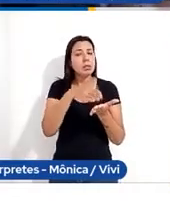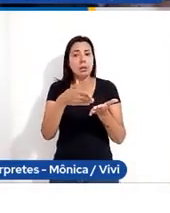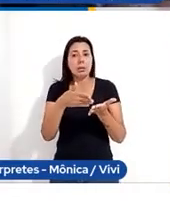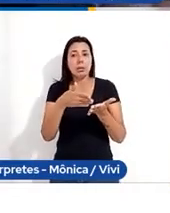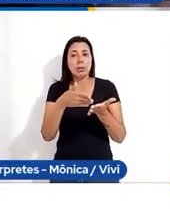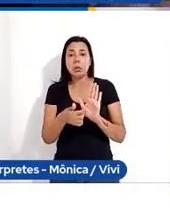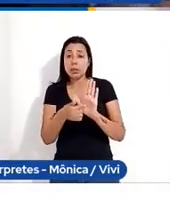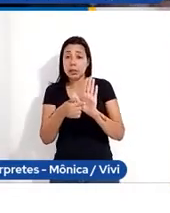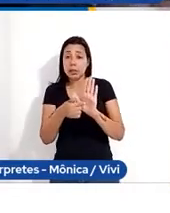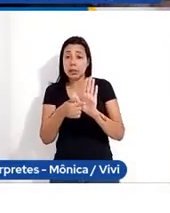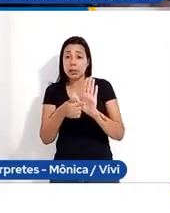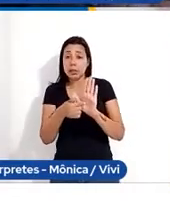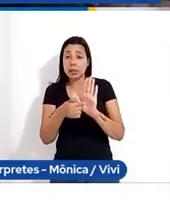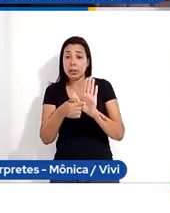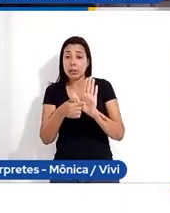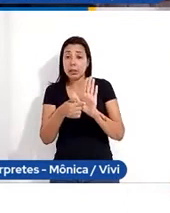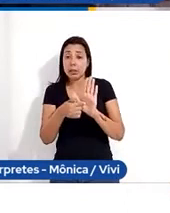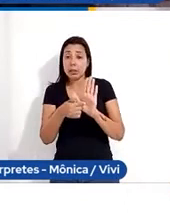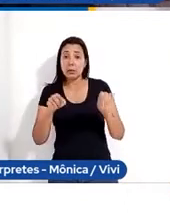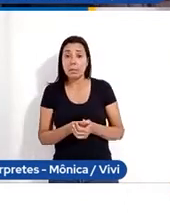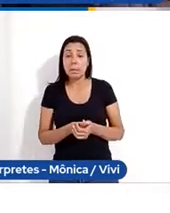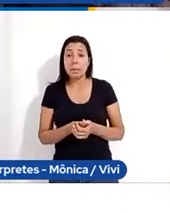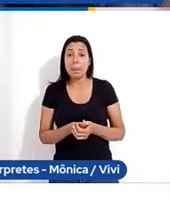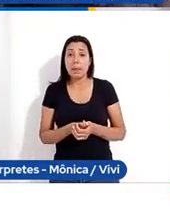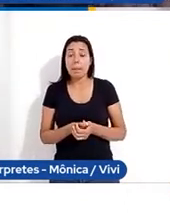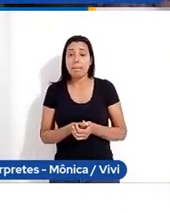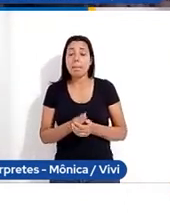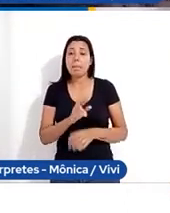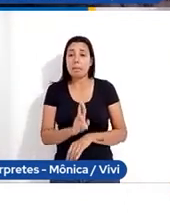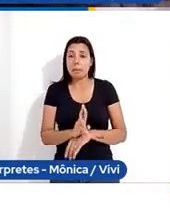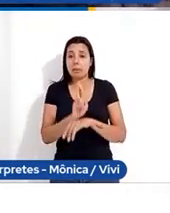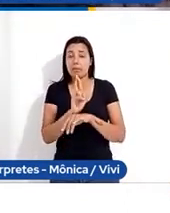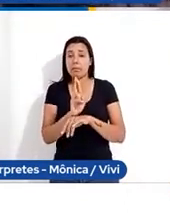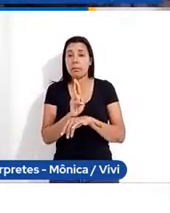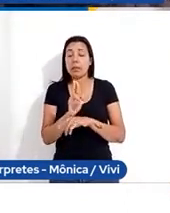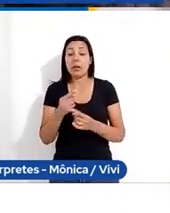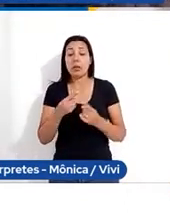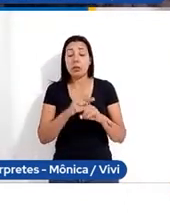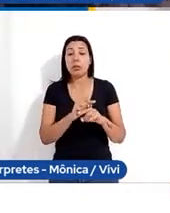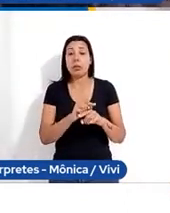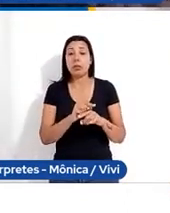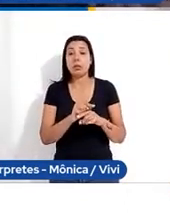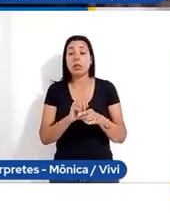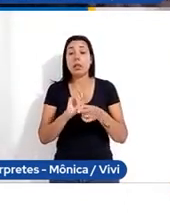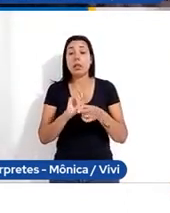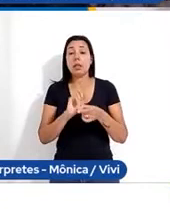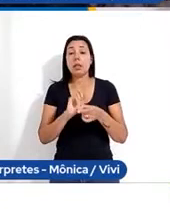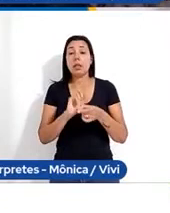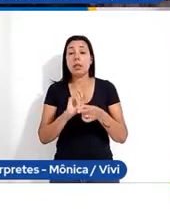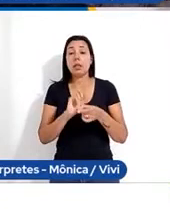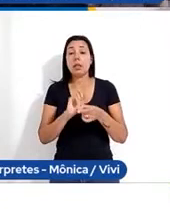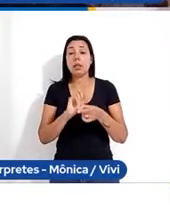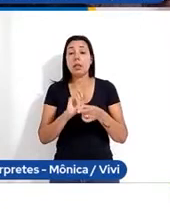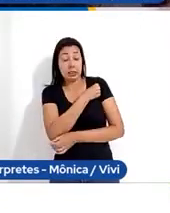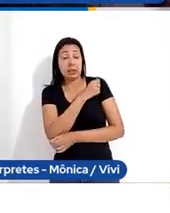um gráfico de fevereiro que faz uma contraposição entre a distribuição global de vacinas em